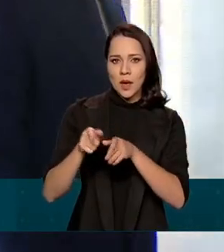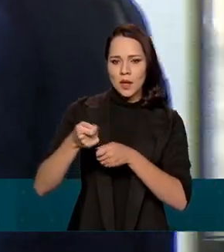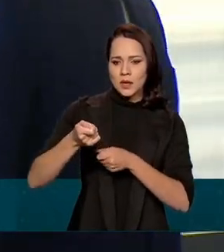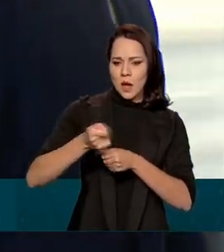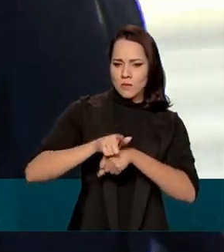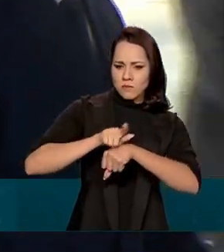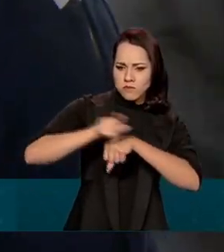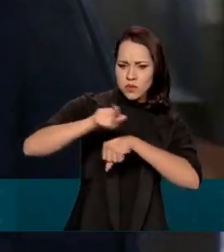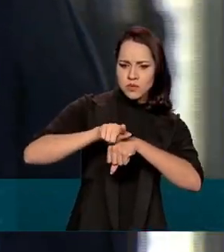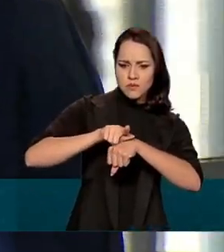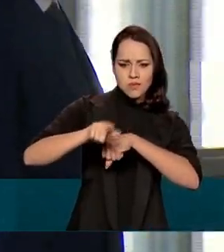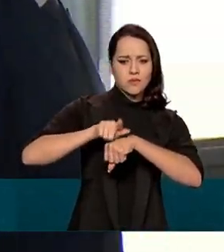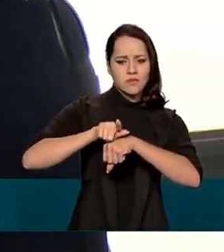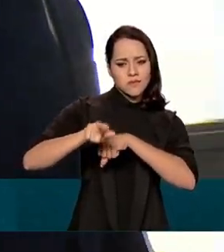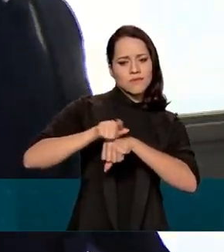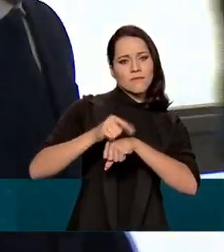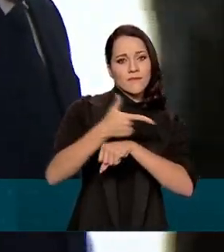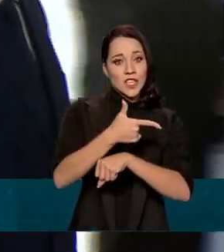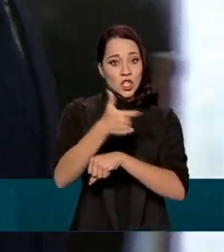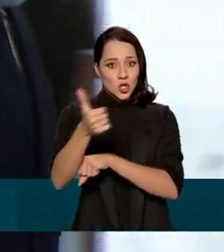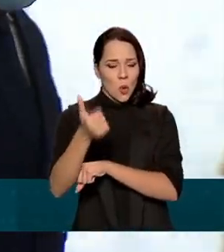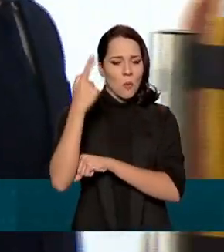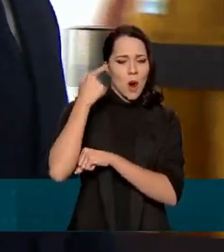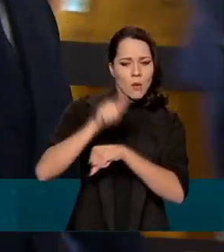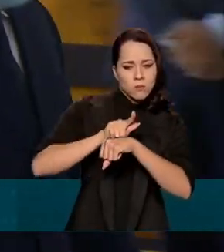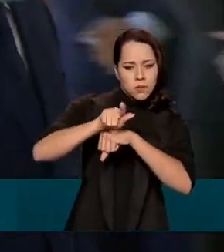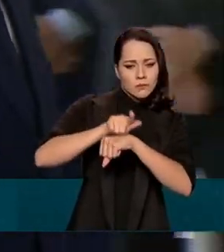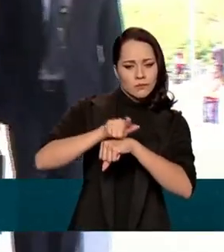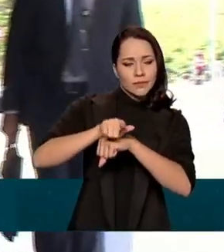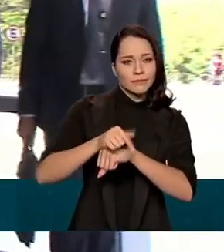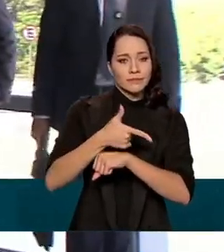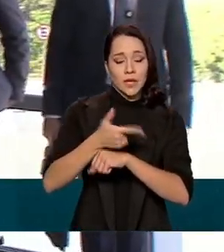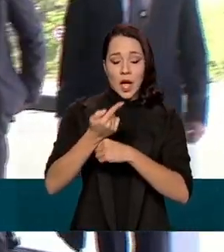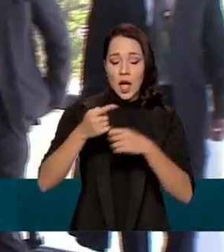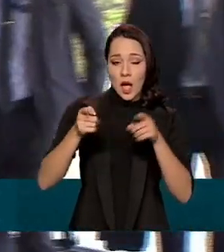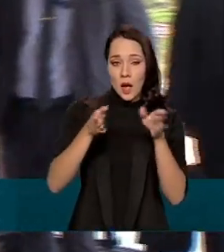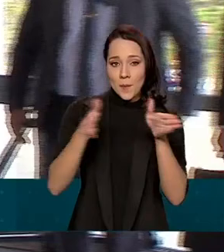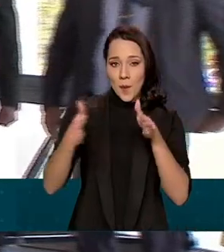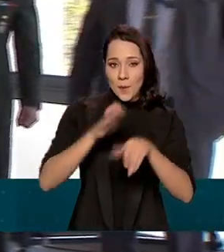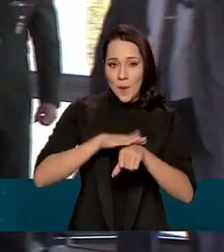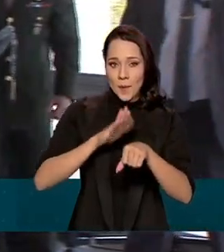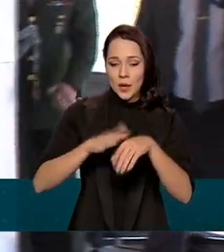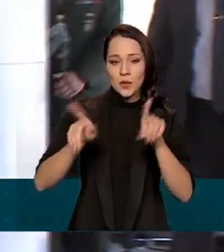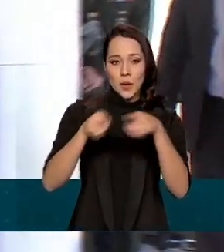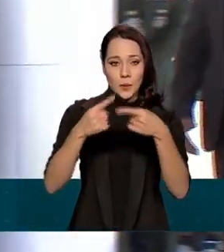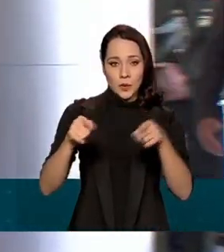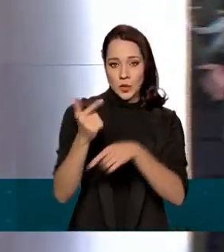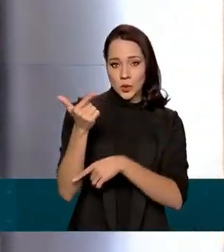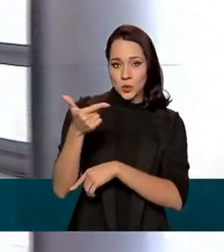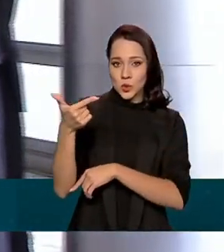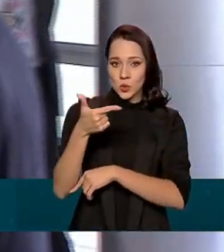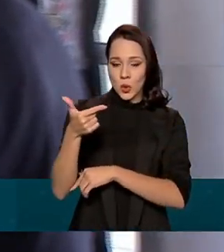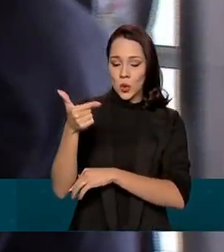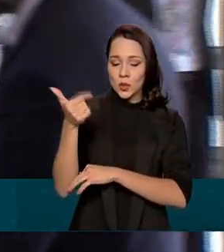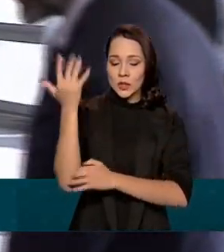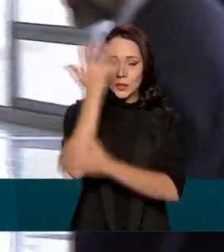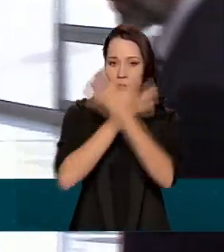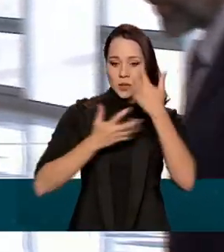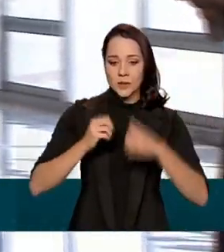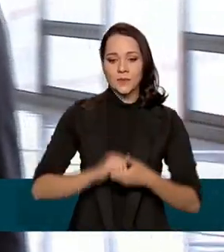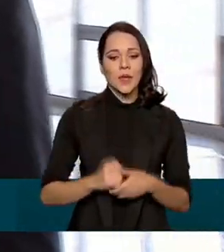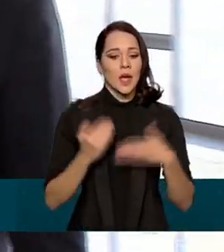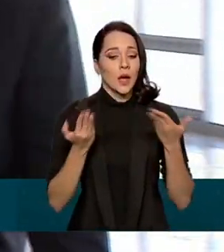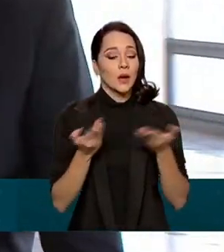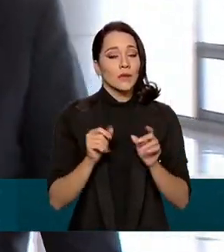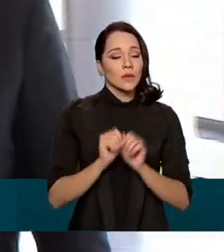21 tiros durante essa execução dos dois hinos. E agora eles fazem aquela tradicional